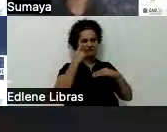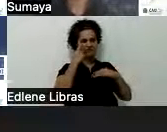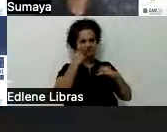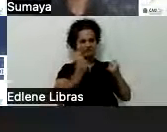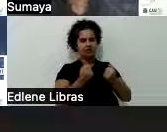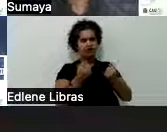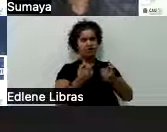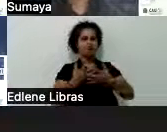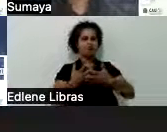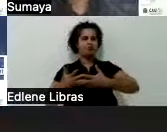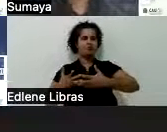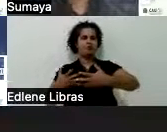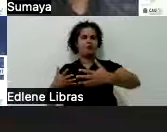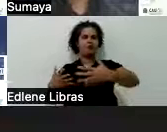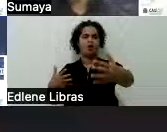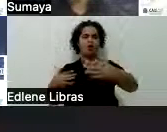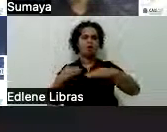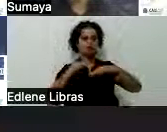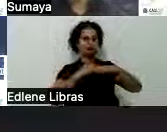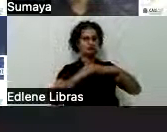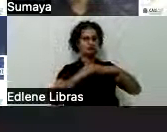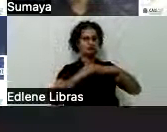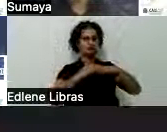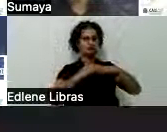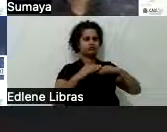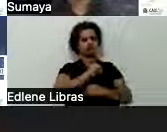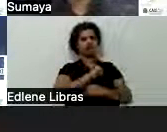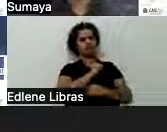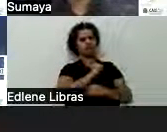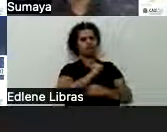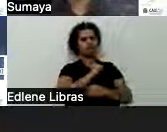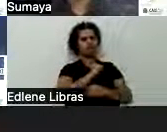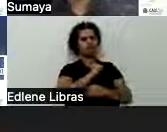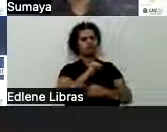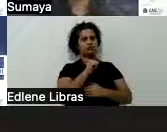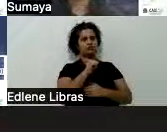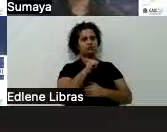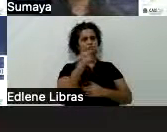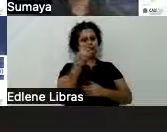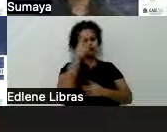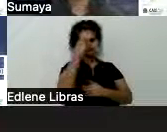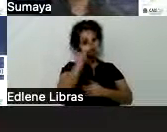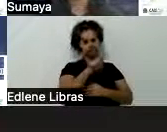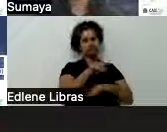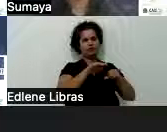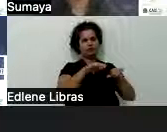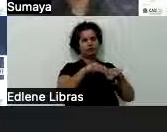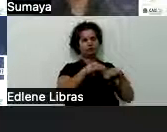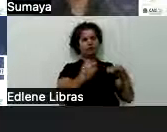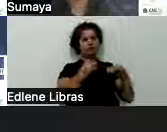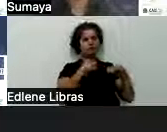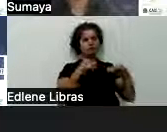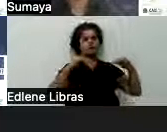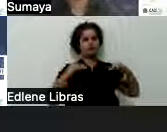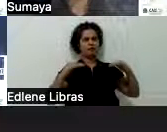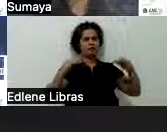grande. Na verdade, isso aqui, nos dias normais, acontecia dos dois lados a 90 graus, impedindo, inclusive, que pessoas que saem da igreja